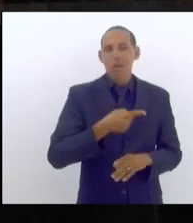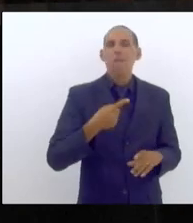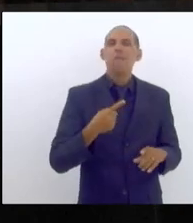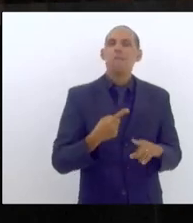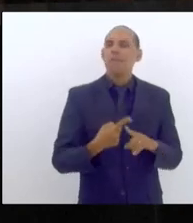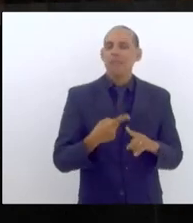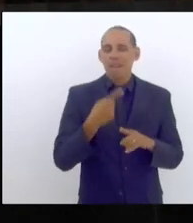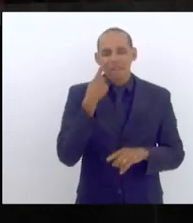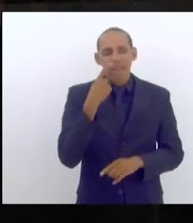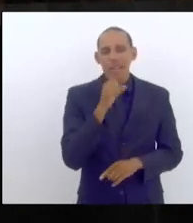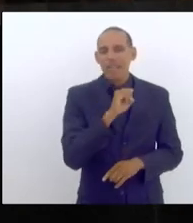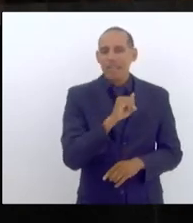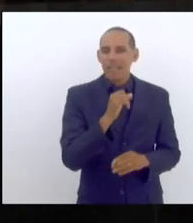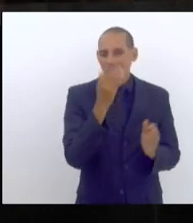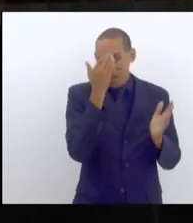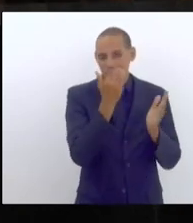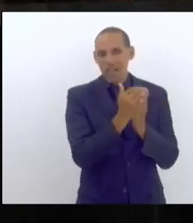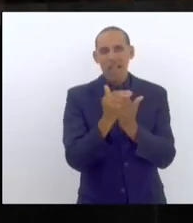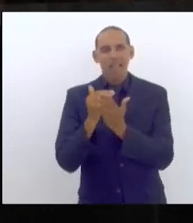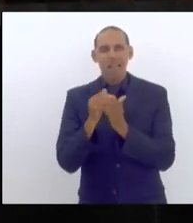cumprida, porque senão é só papel.